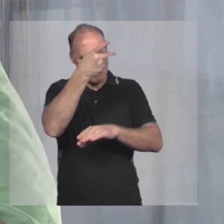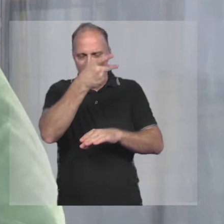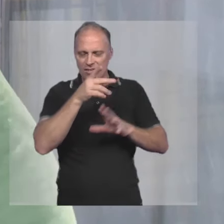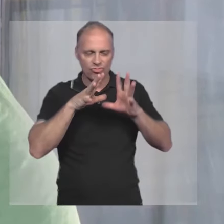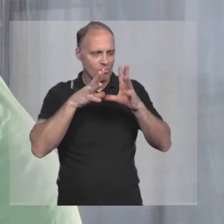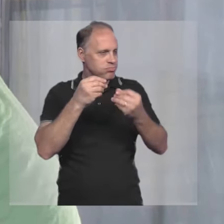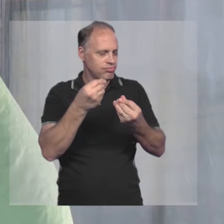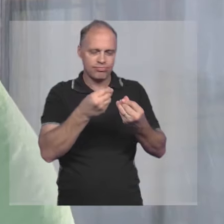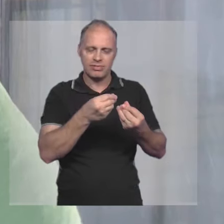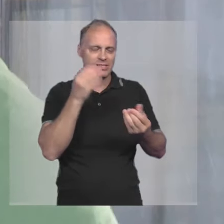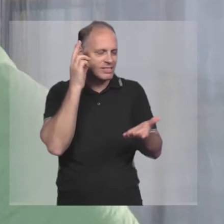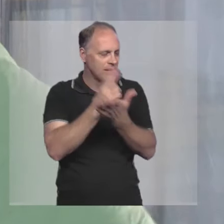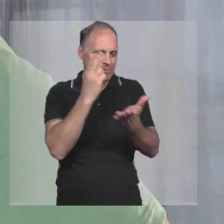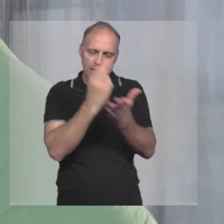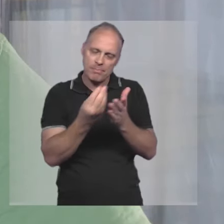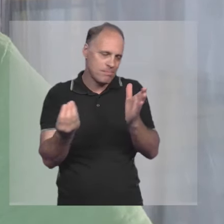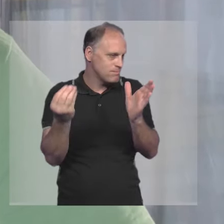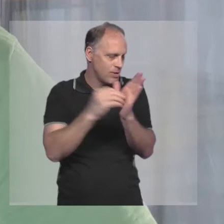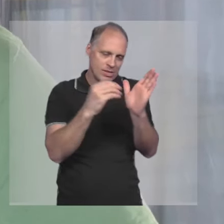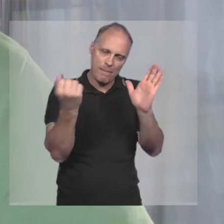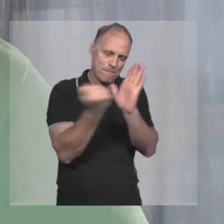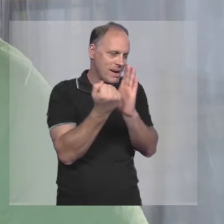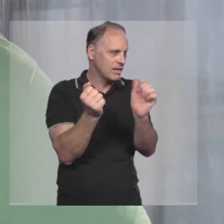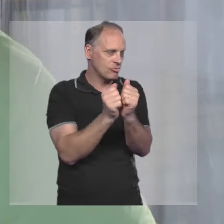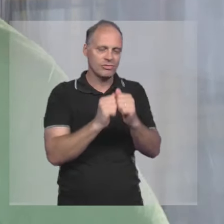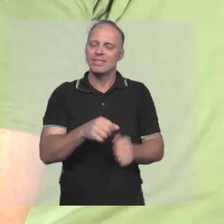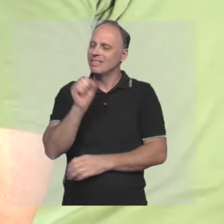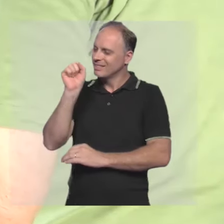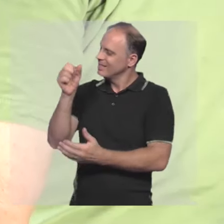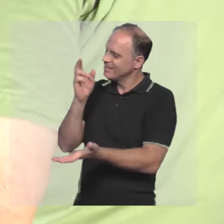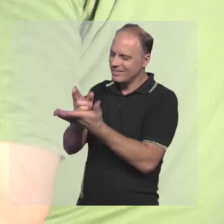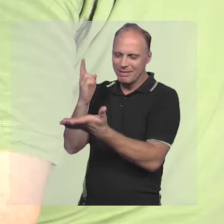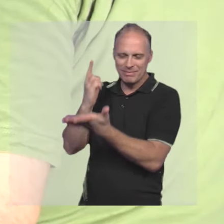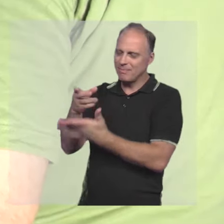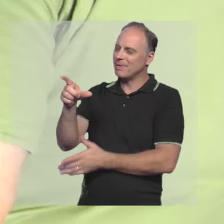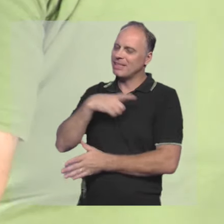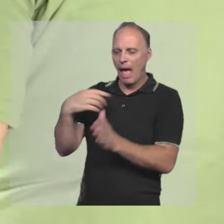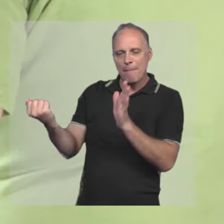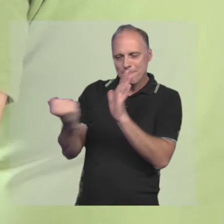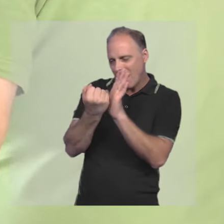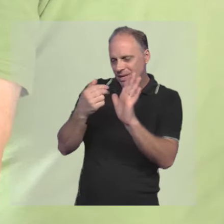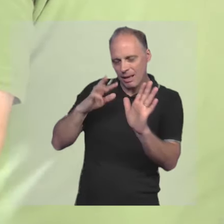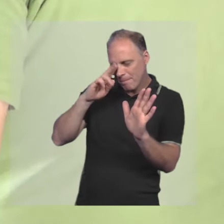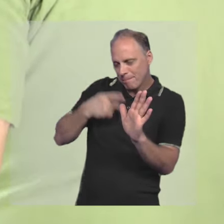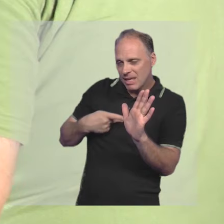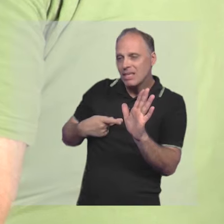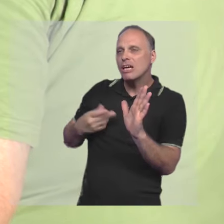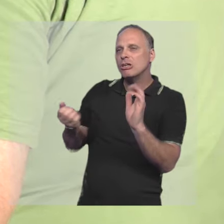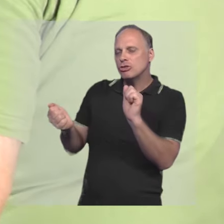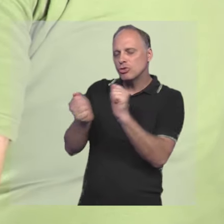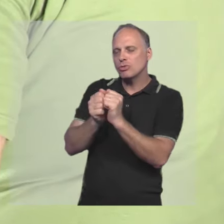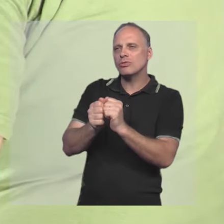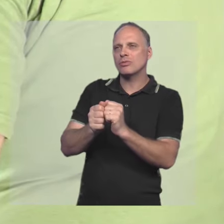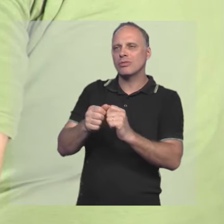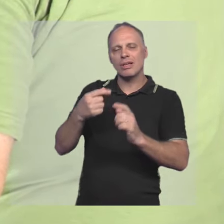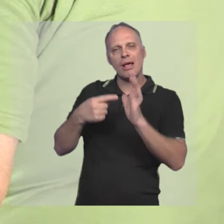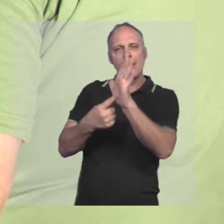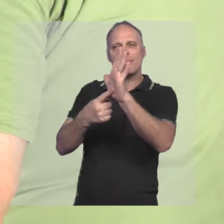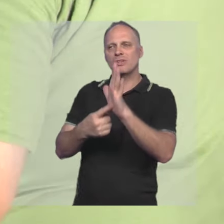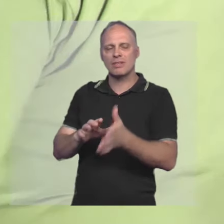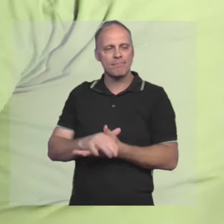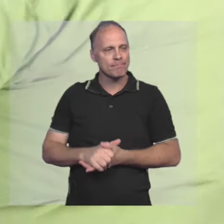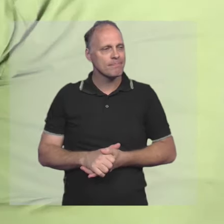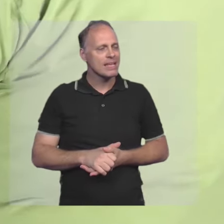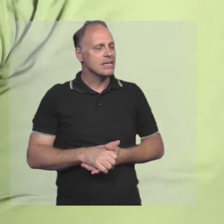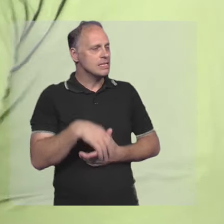tua subjetividade, sim, então. Sempre. Das experiências que a gente tem. Eu acho que a gente é o resultado de tudo aquilo que a gente viveu, que a gente leu.